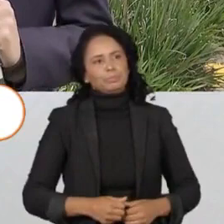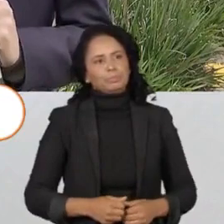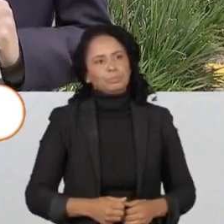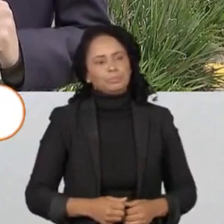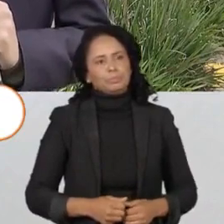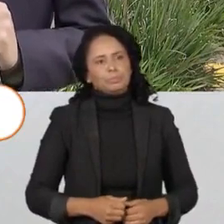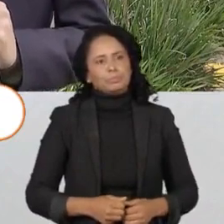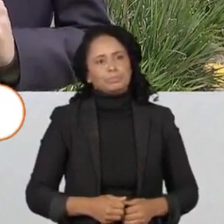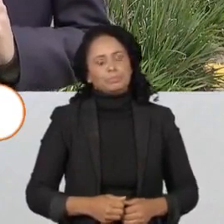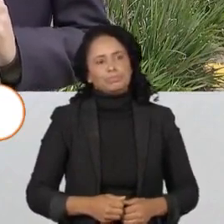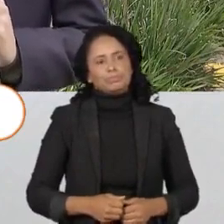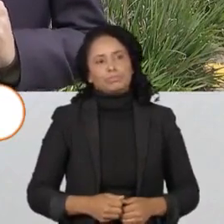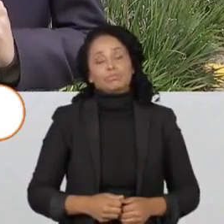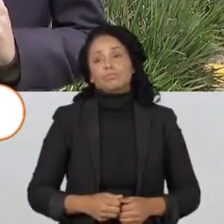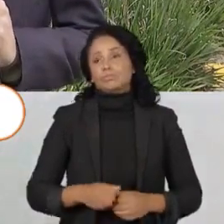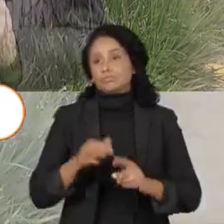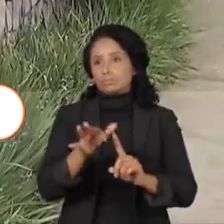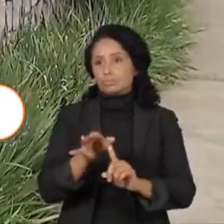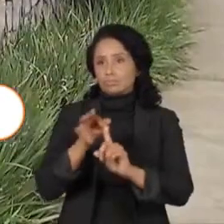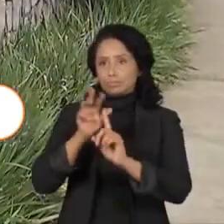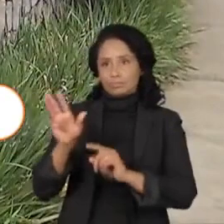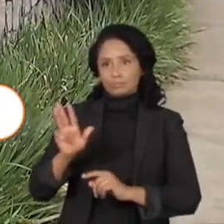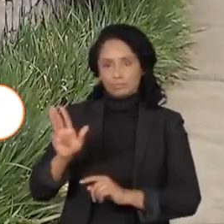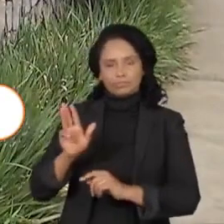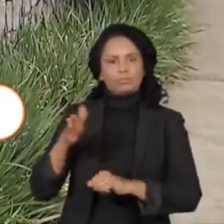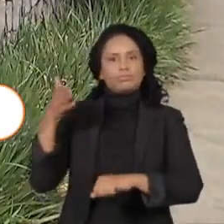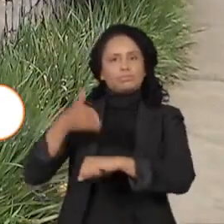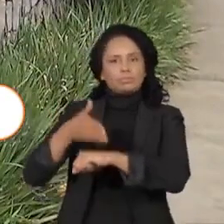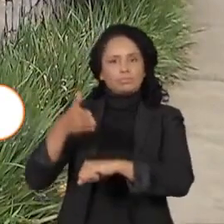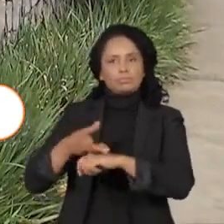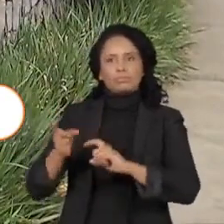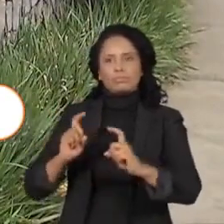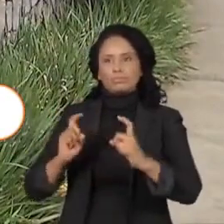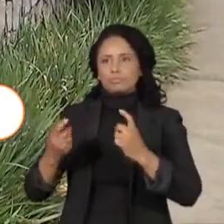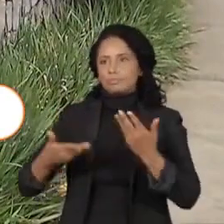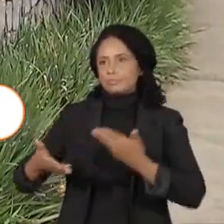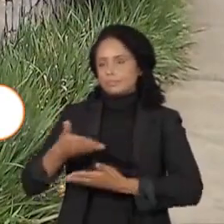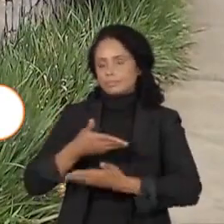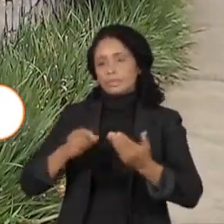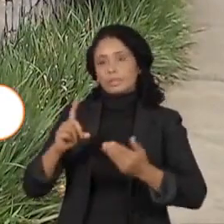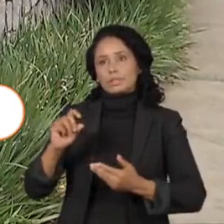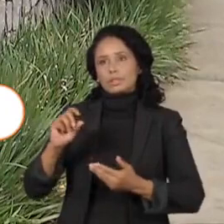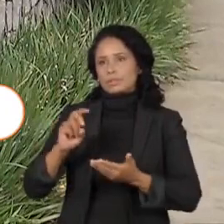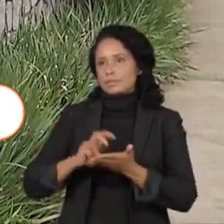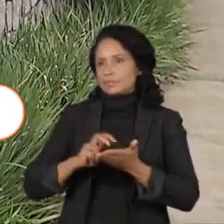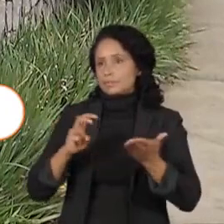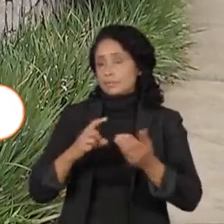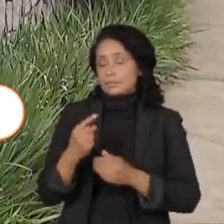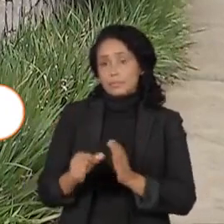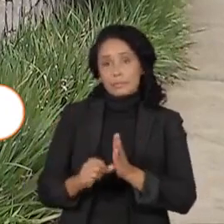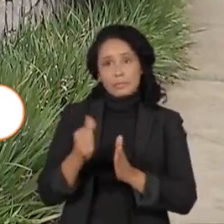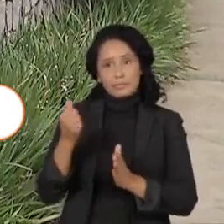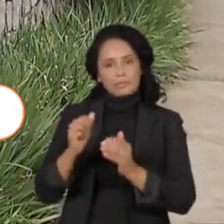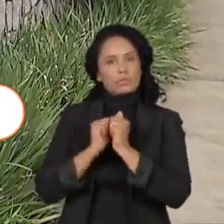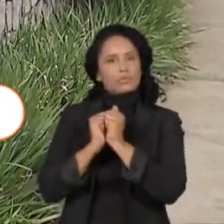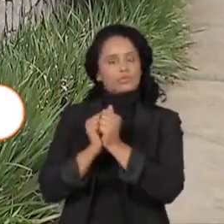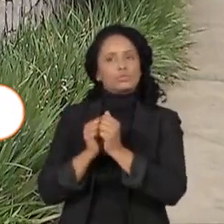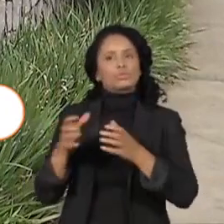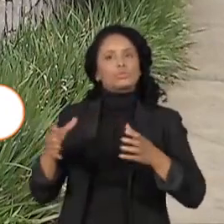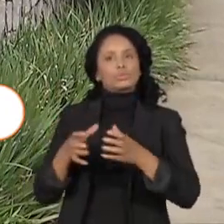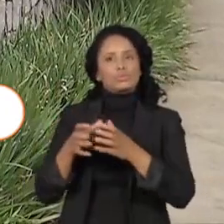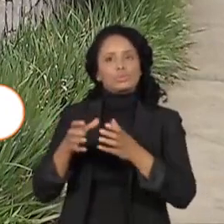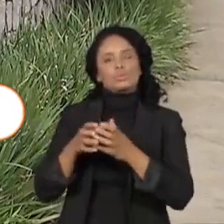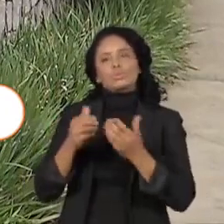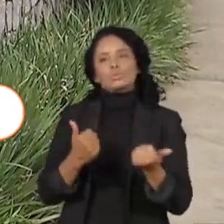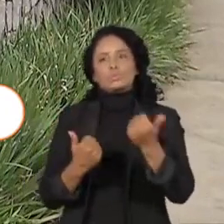O presidente eleito já está aqui em São Paulo e deve participar às 10 horas da manhã da primeira reunião com a equipe de transição